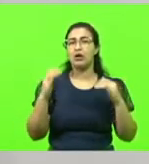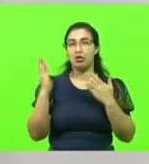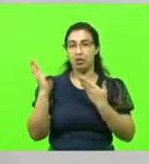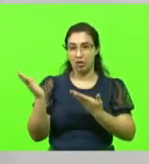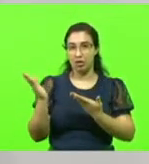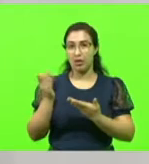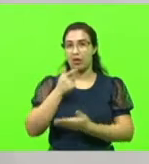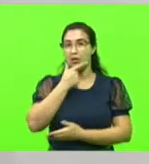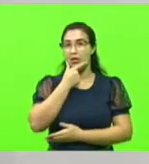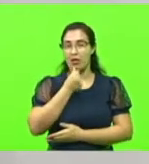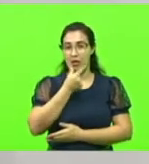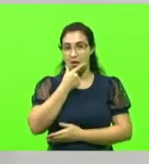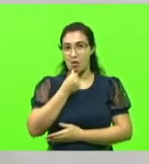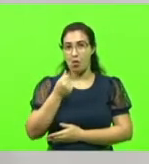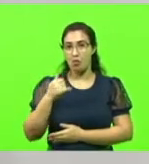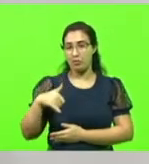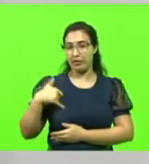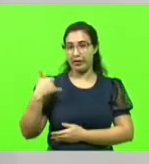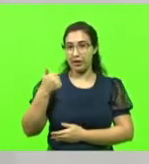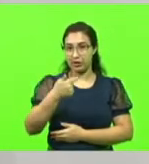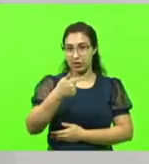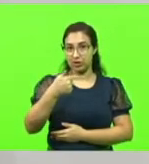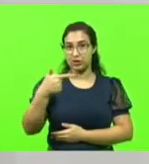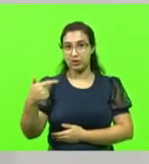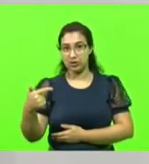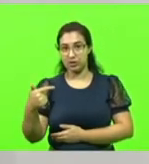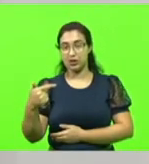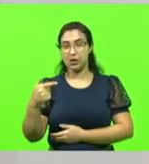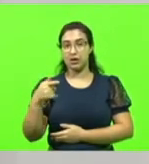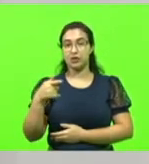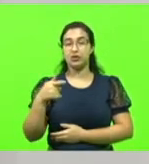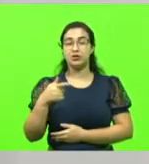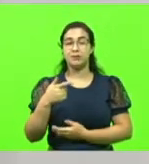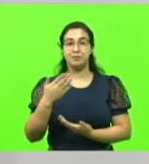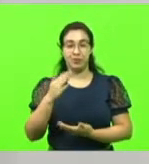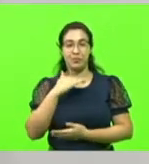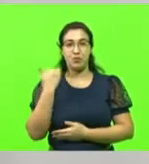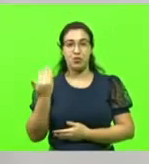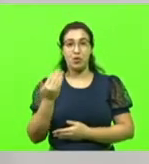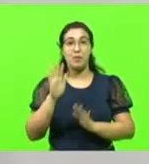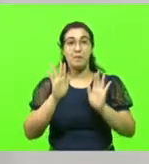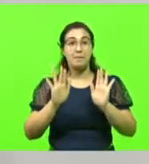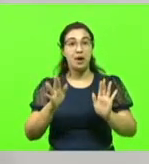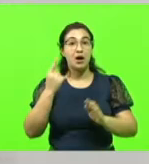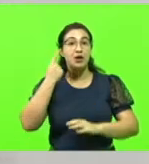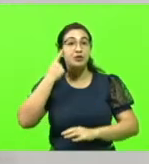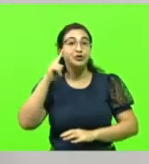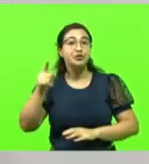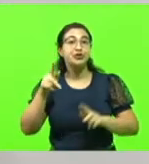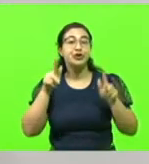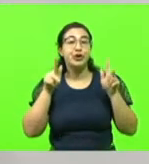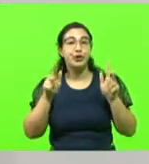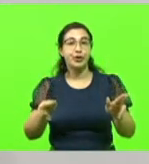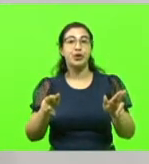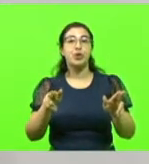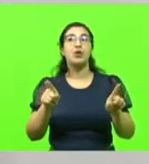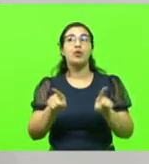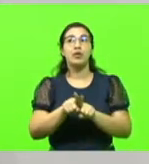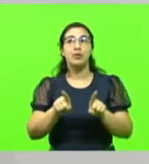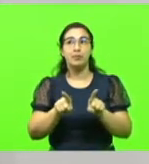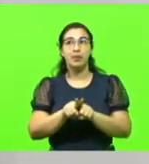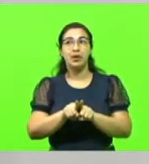aí de menor de idade, que foi morto pela polícia. Mas, no mesmo dia, também foi morto